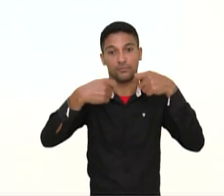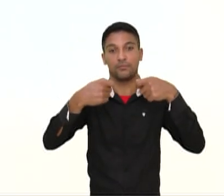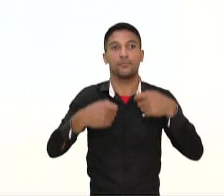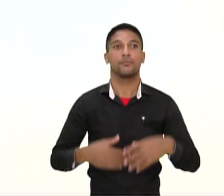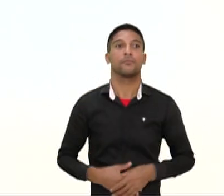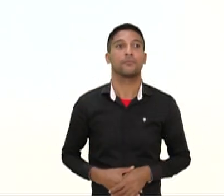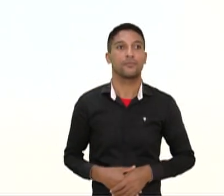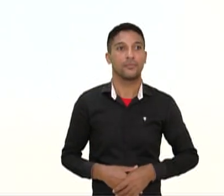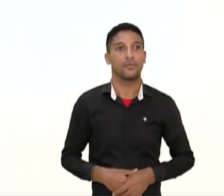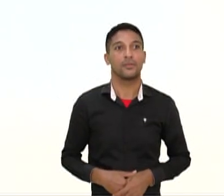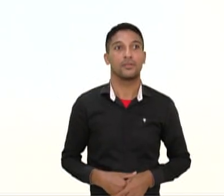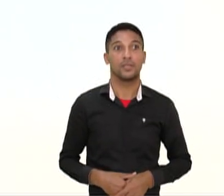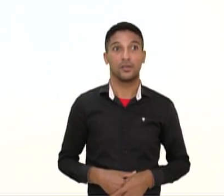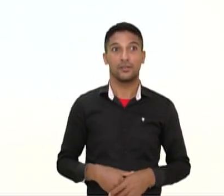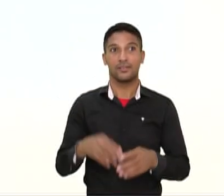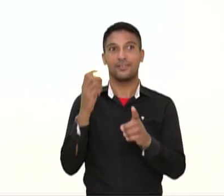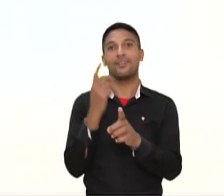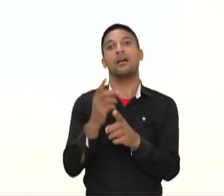um